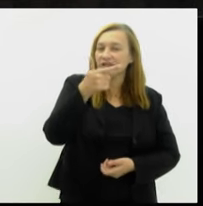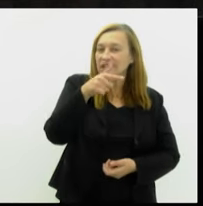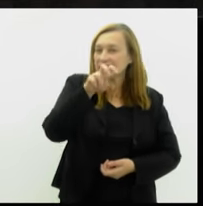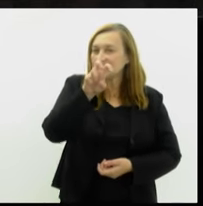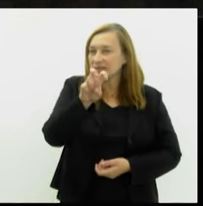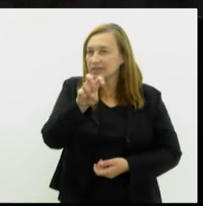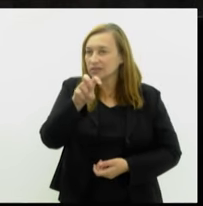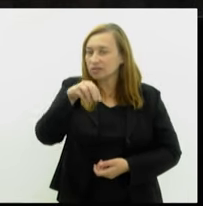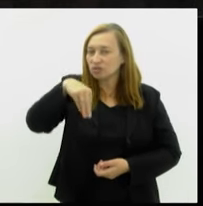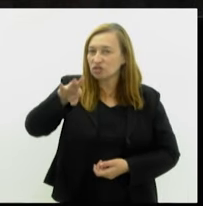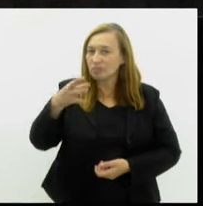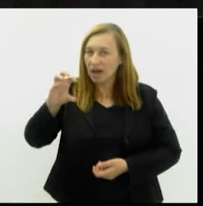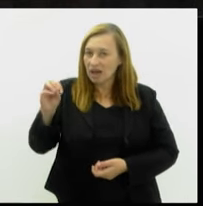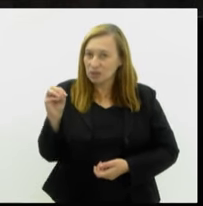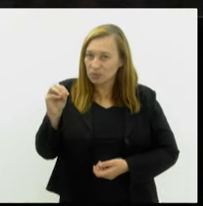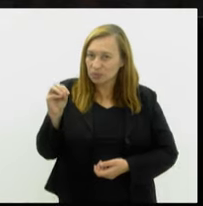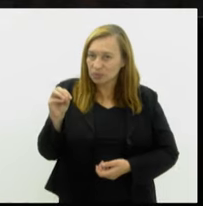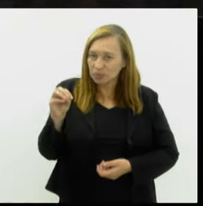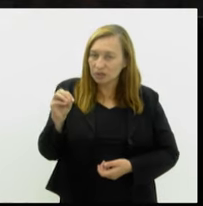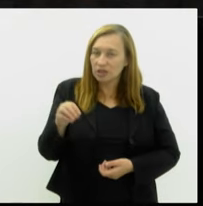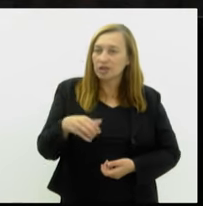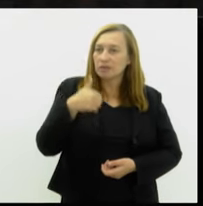25 de março de